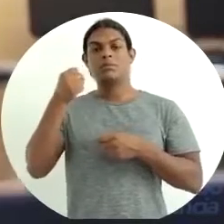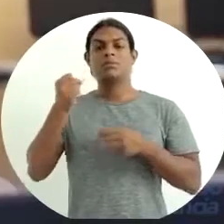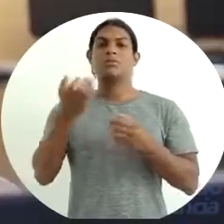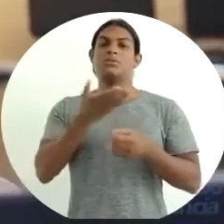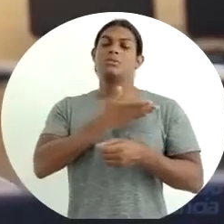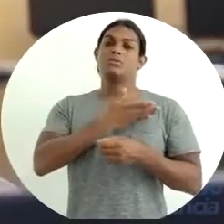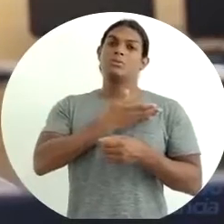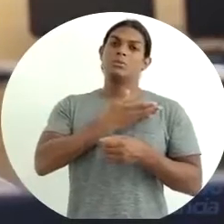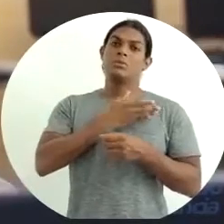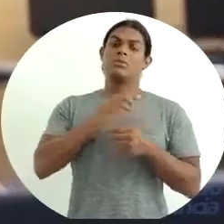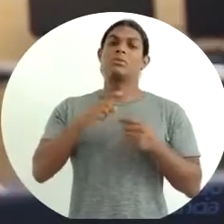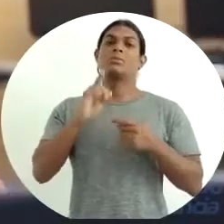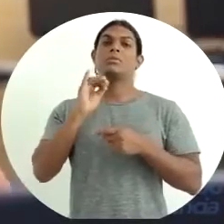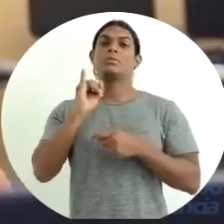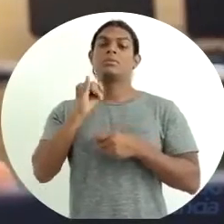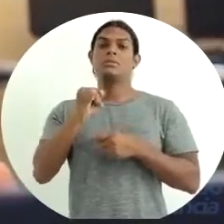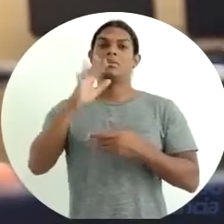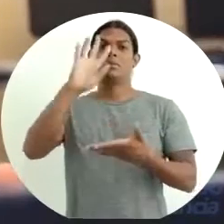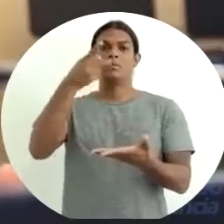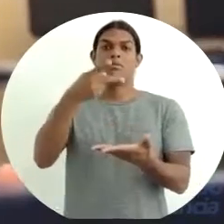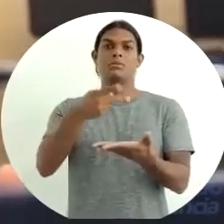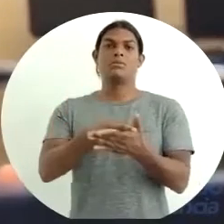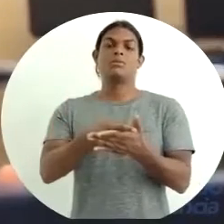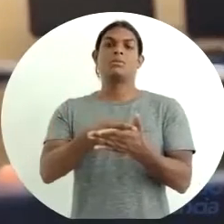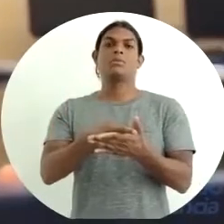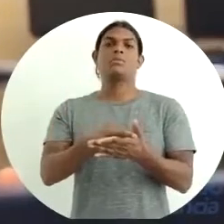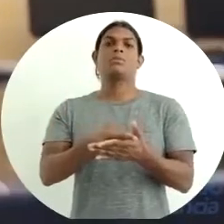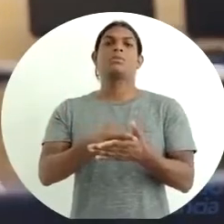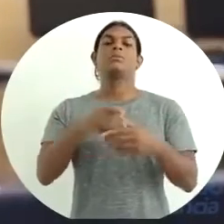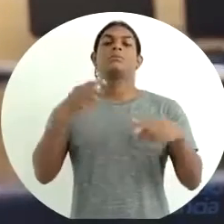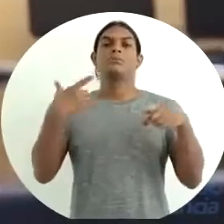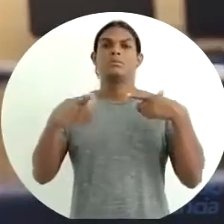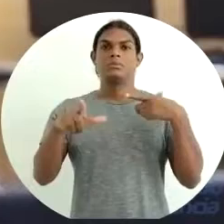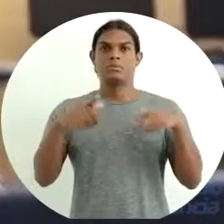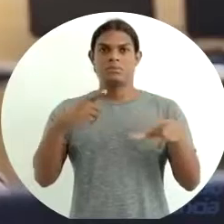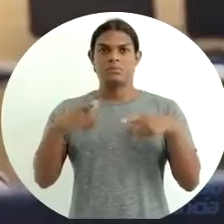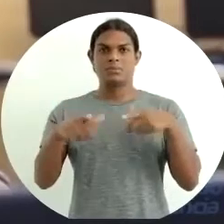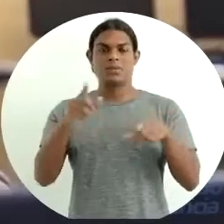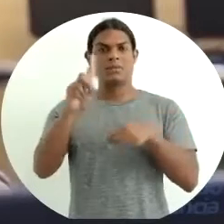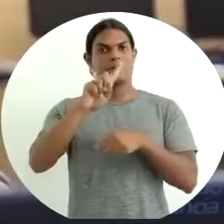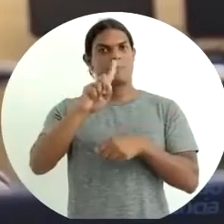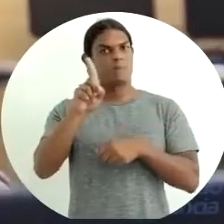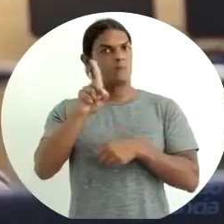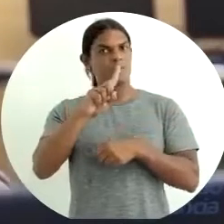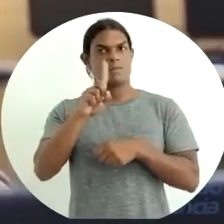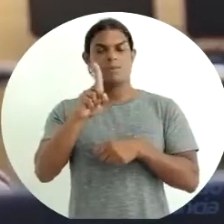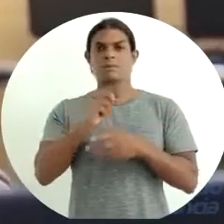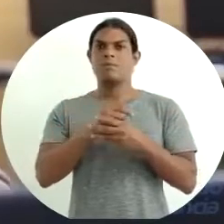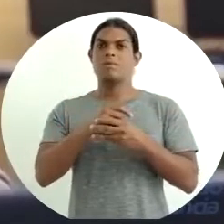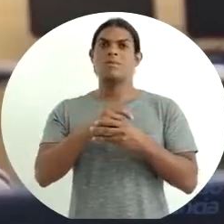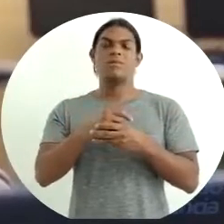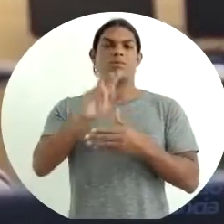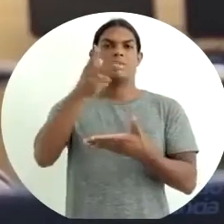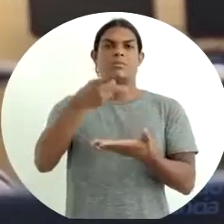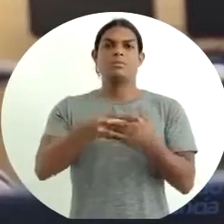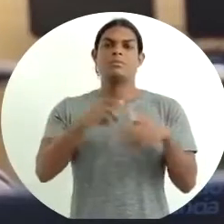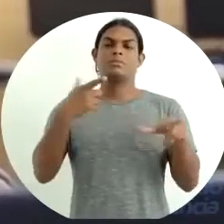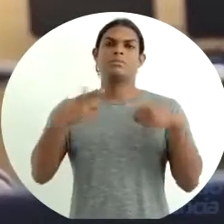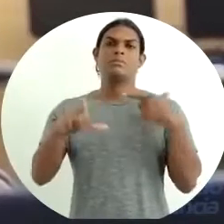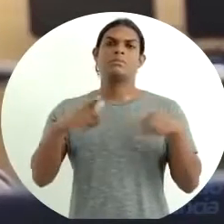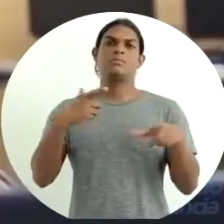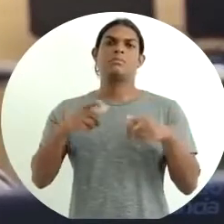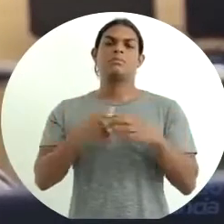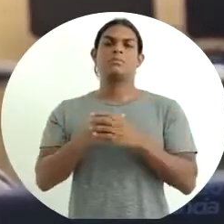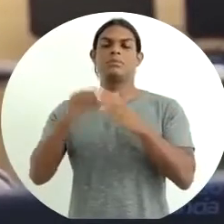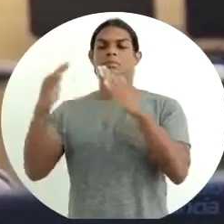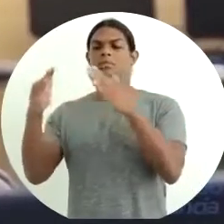Então, se vier a sofrer um acidente, logo depois que ele sai daquele local, ele não está em exercício, num deslocamento de casa para o